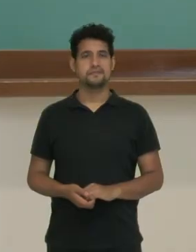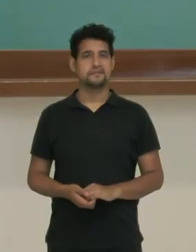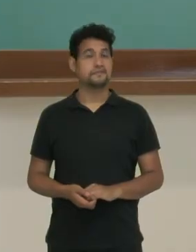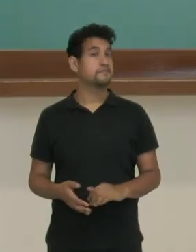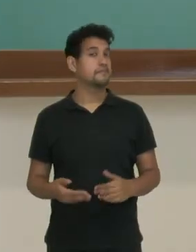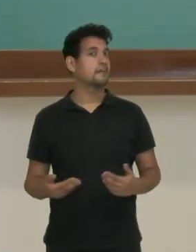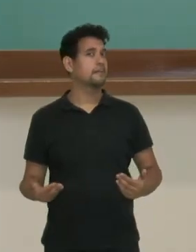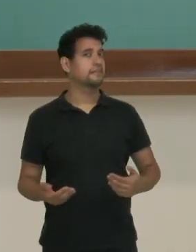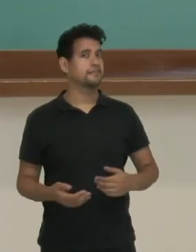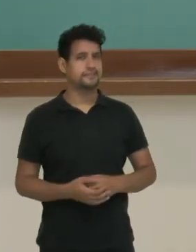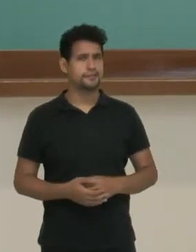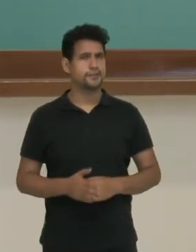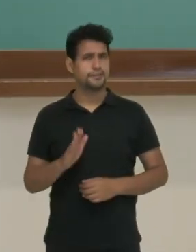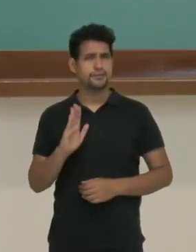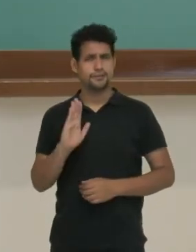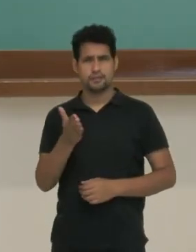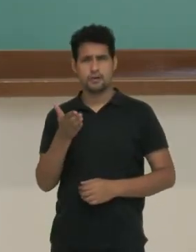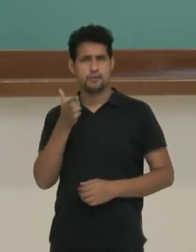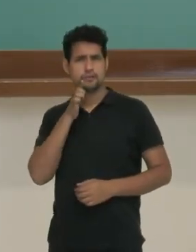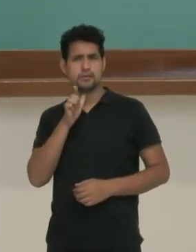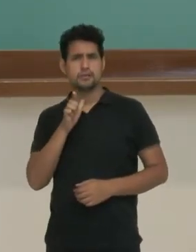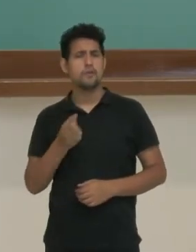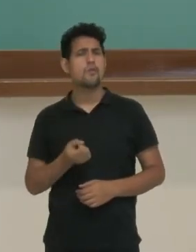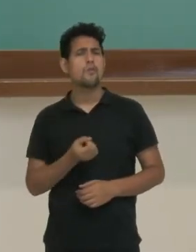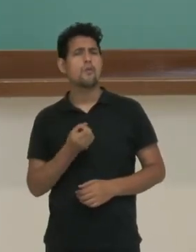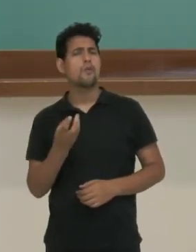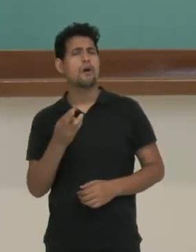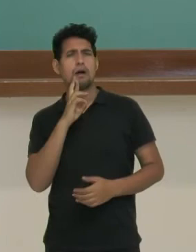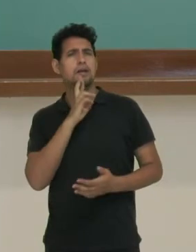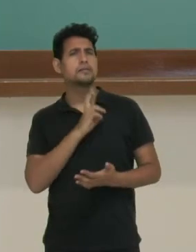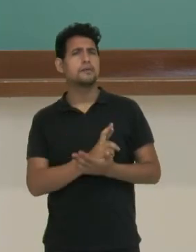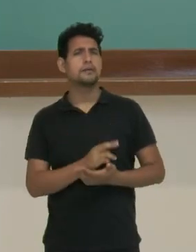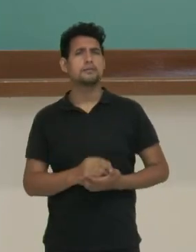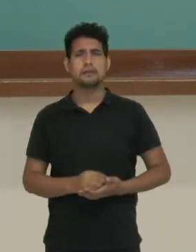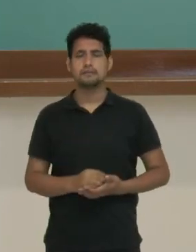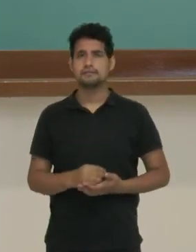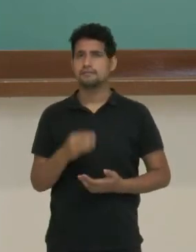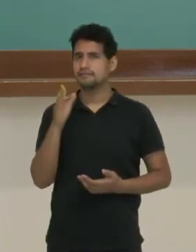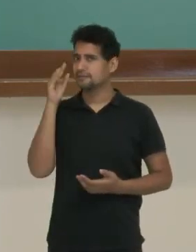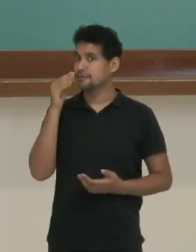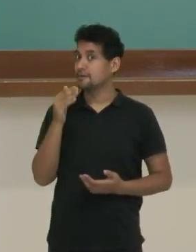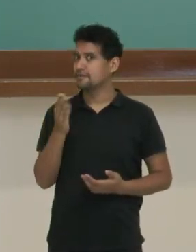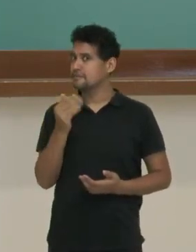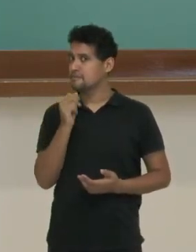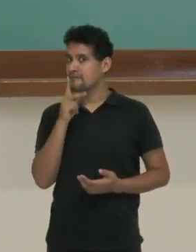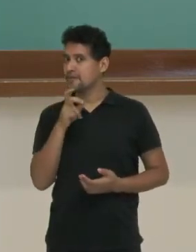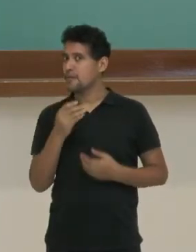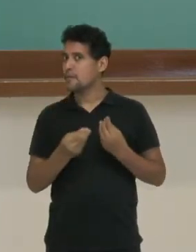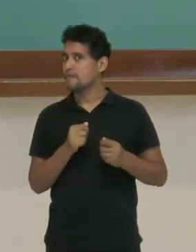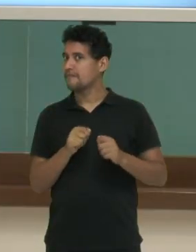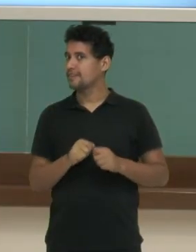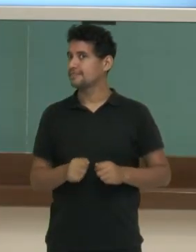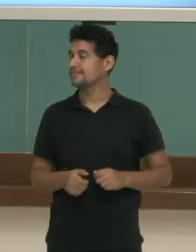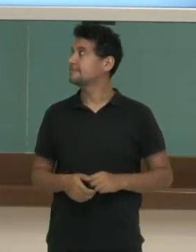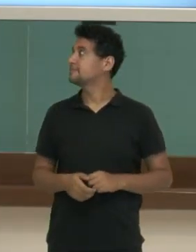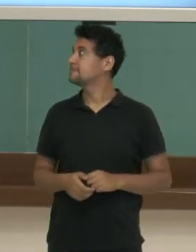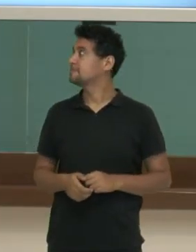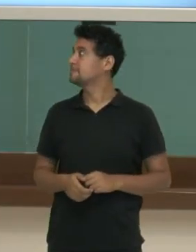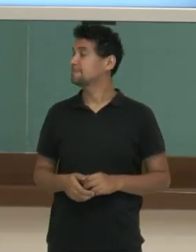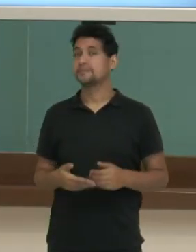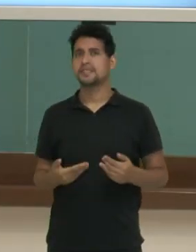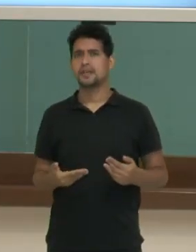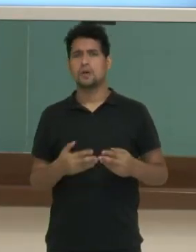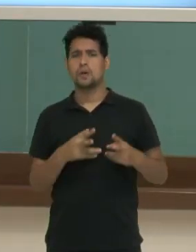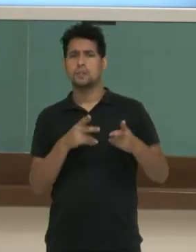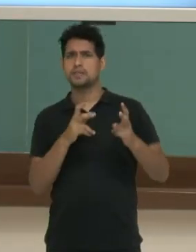aí, turminha? Conseguiram? Quanto que deu essa resposta? Tô curiosa. Vamos ver como é que ficou? Então, olha só. Então, olha